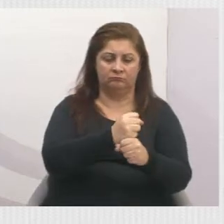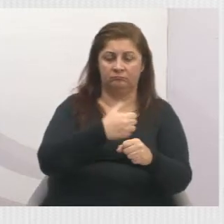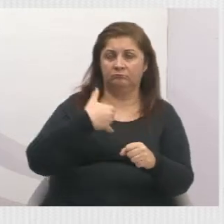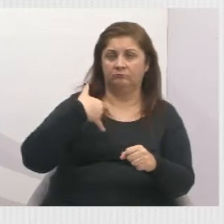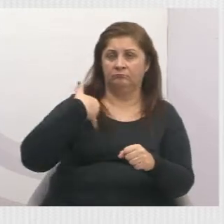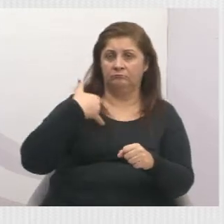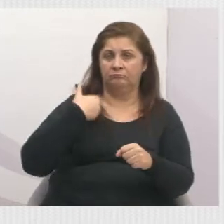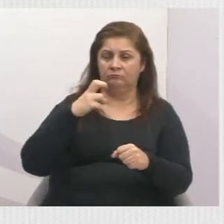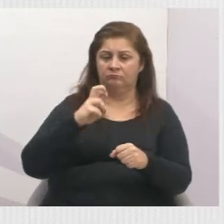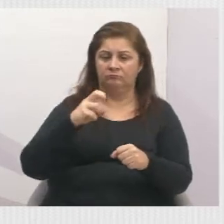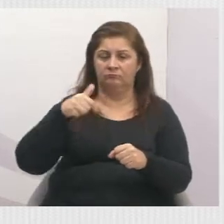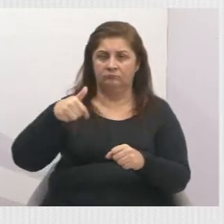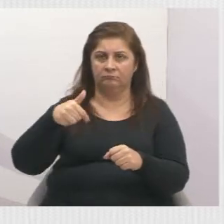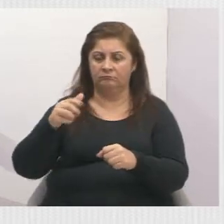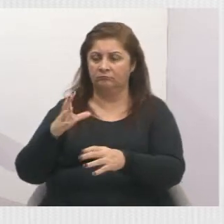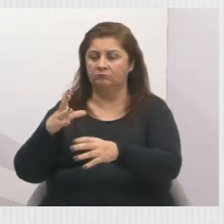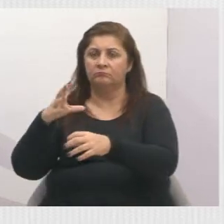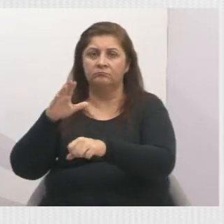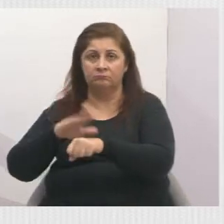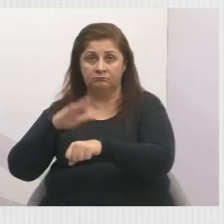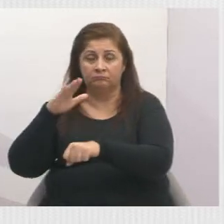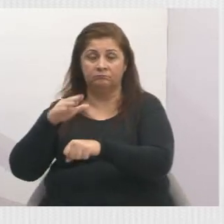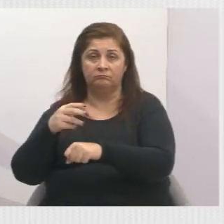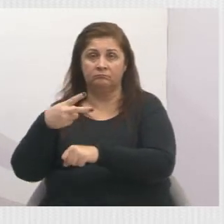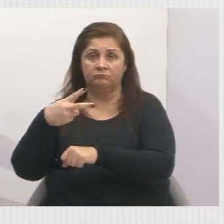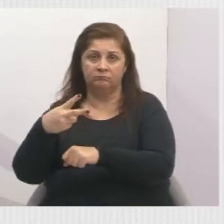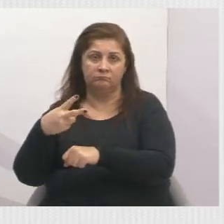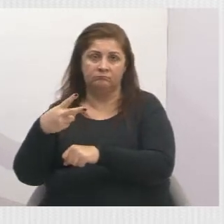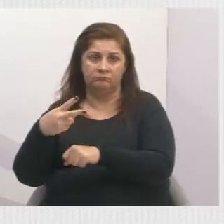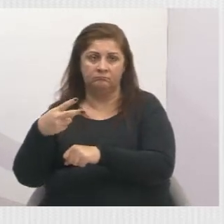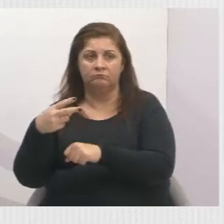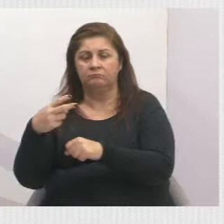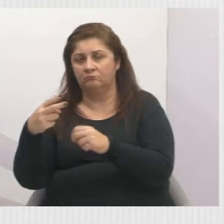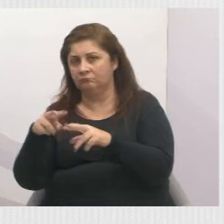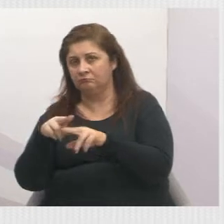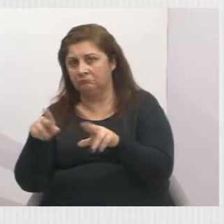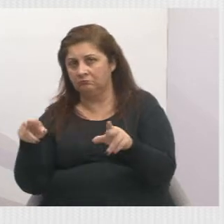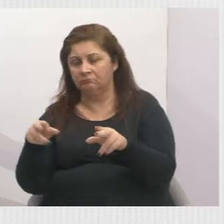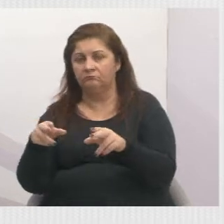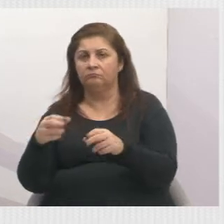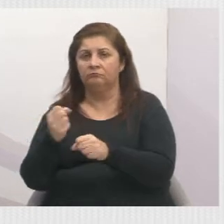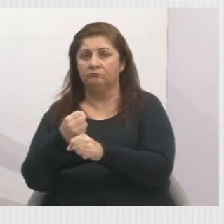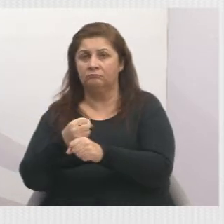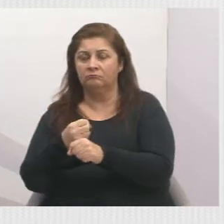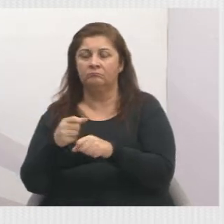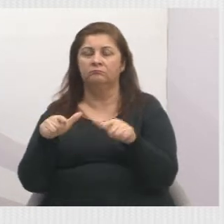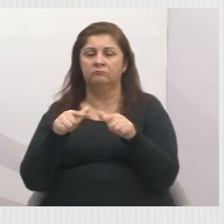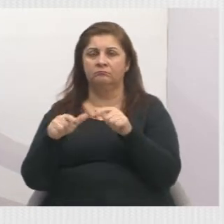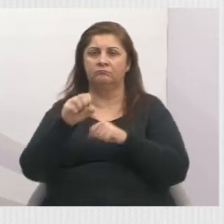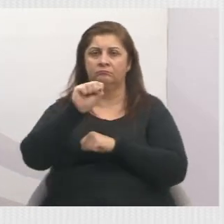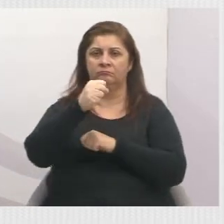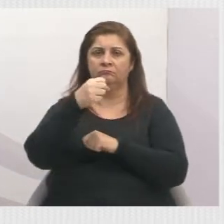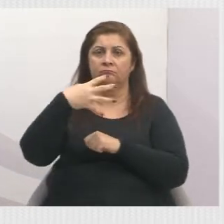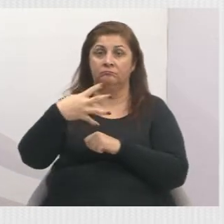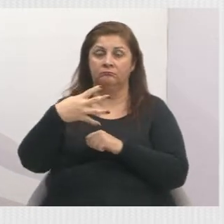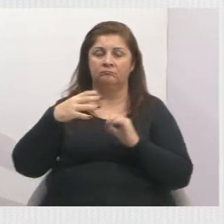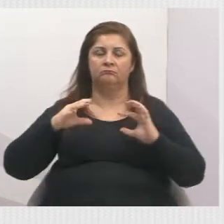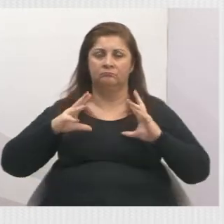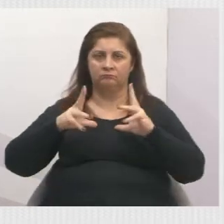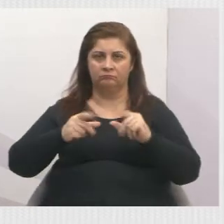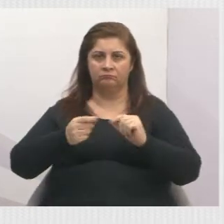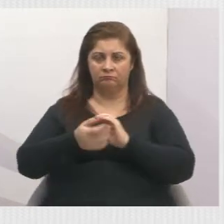mínima 57 mais 20 qualquer coisa para dar 84 pontos. Então, nós